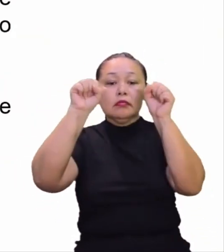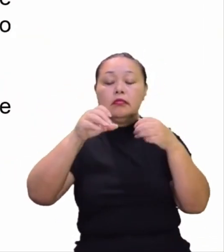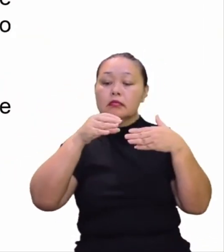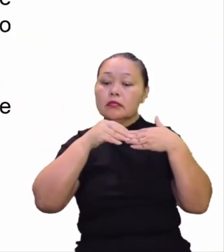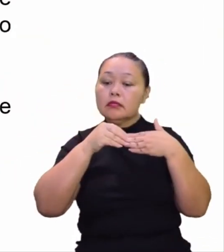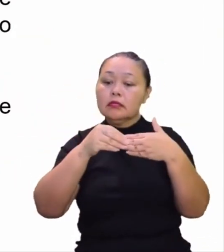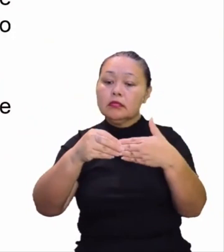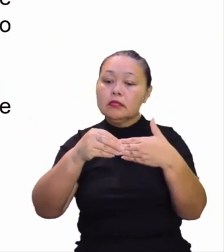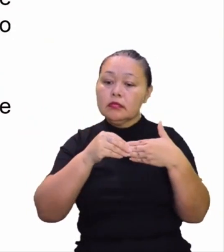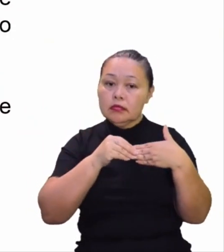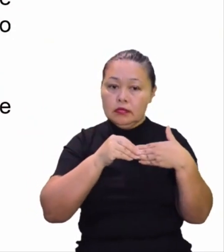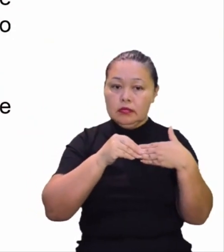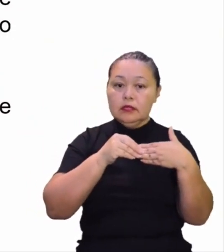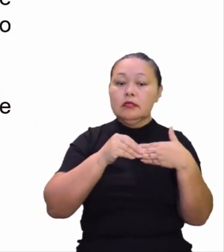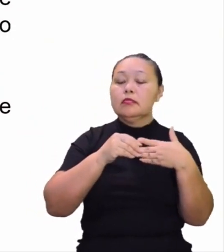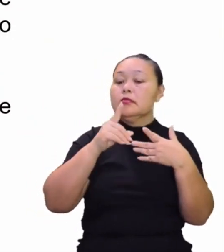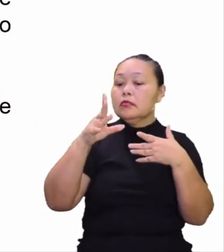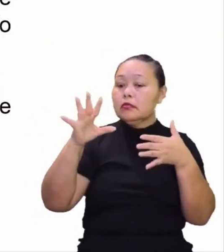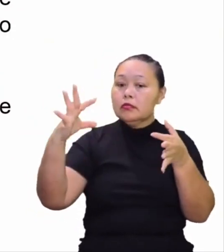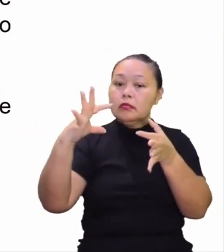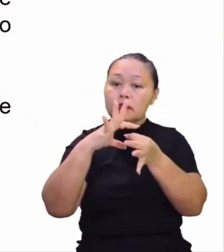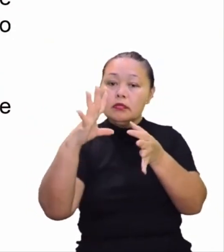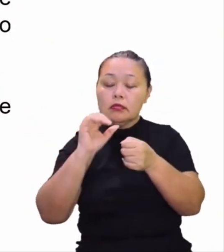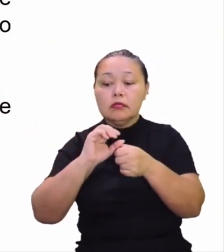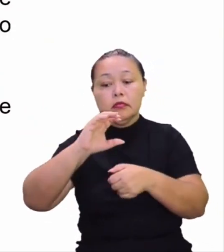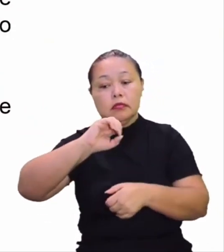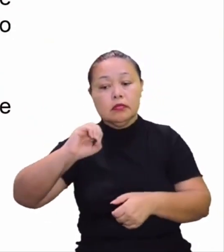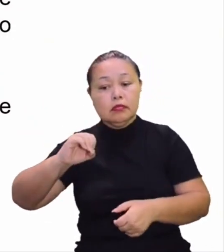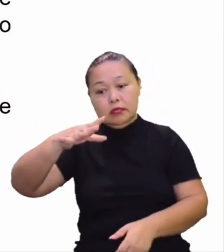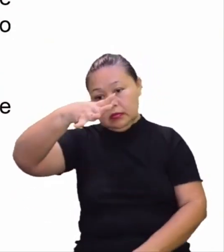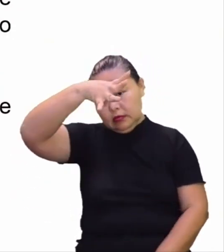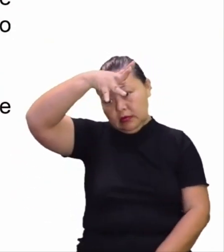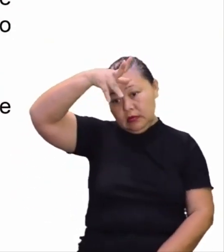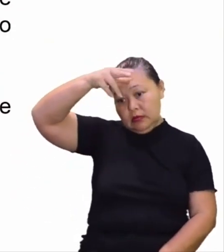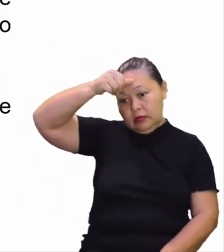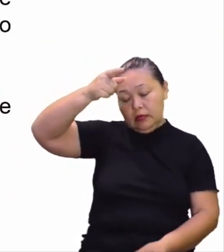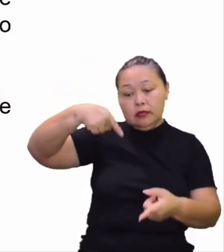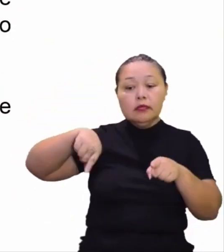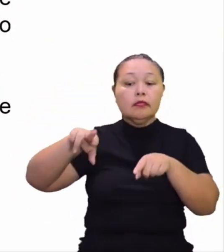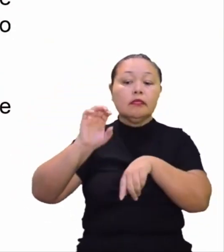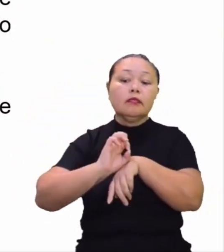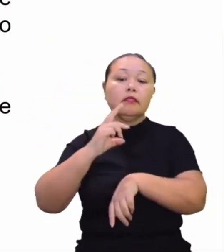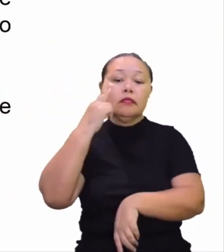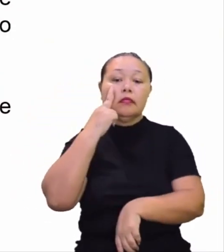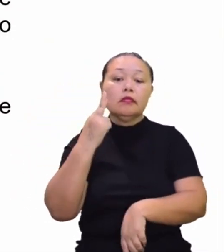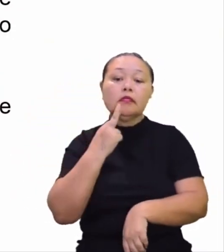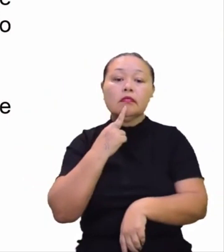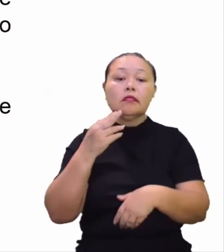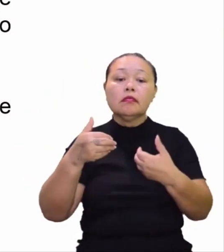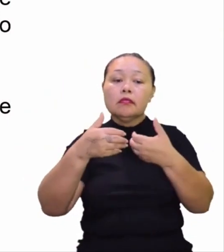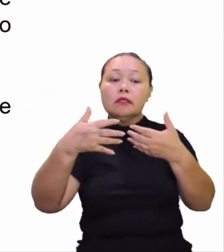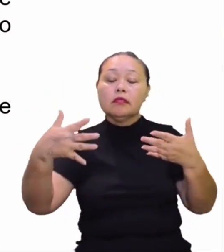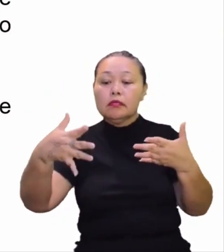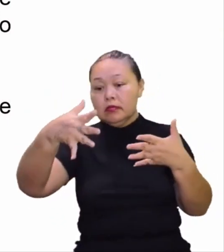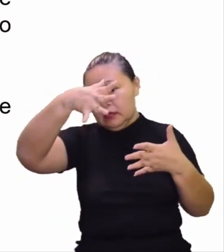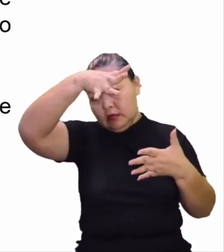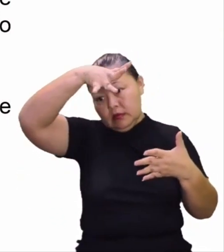de transportes infoviários que liga o oeste de Mato Grosso e Rondônia aos grandes portos